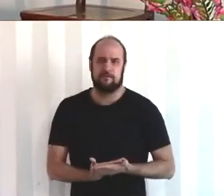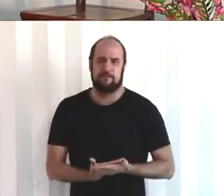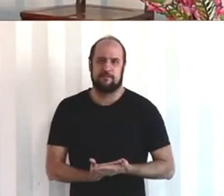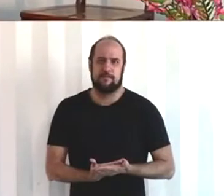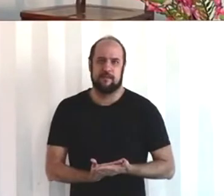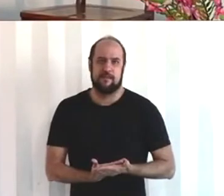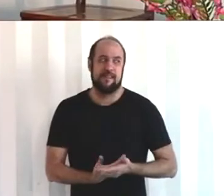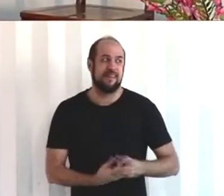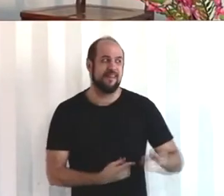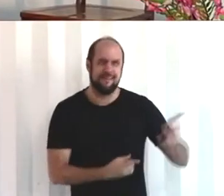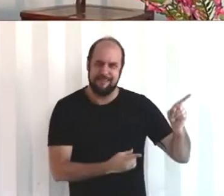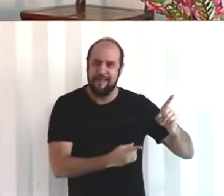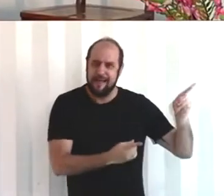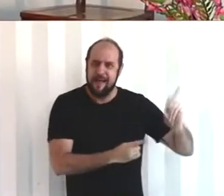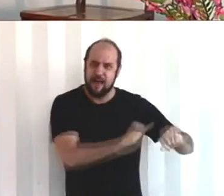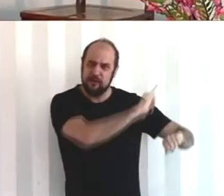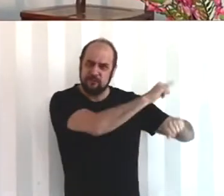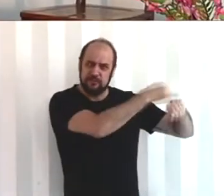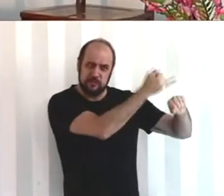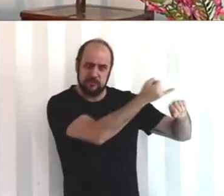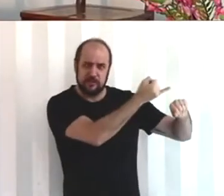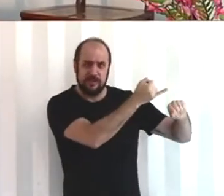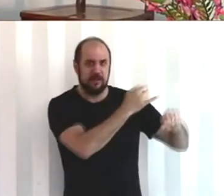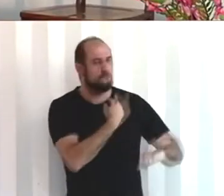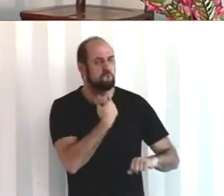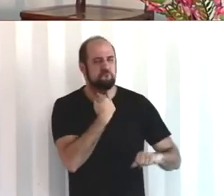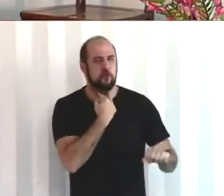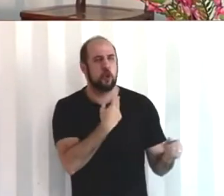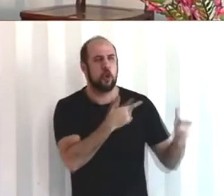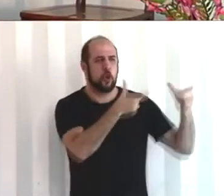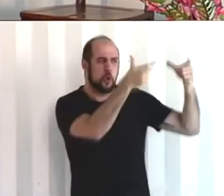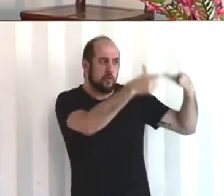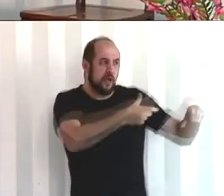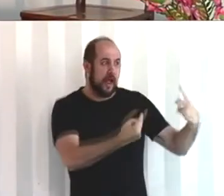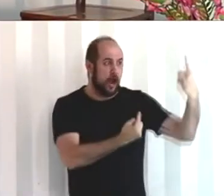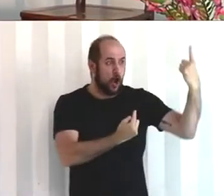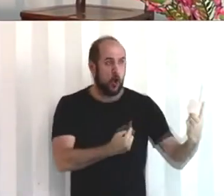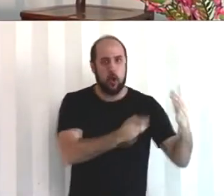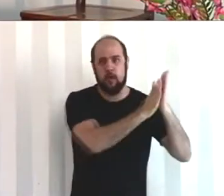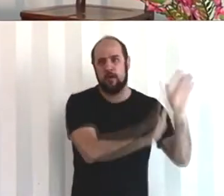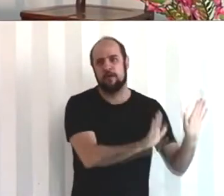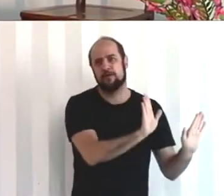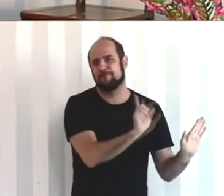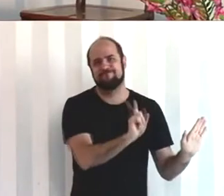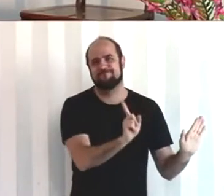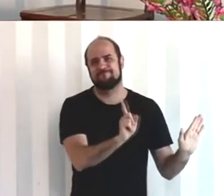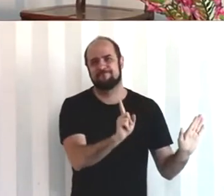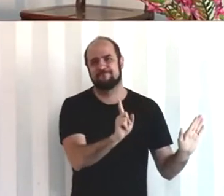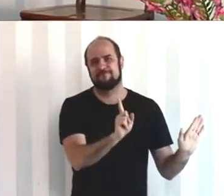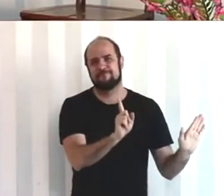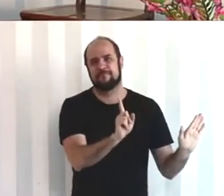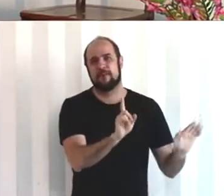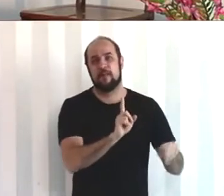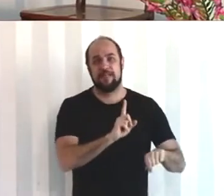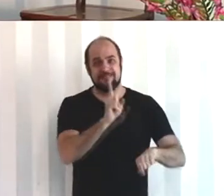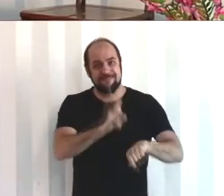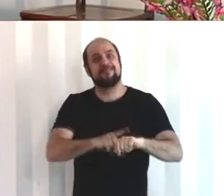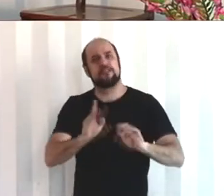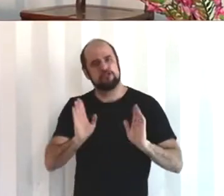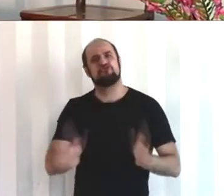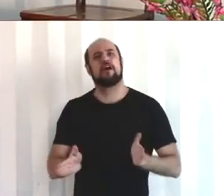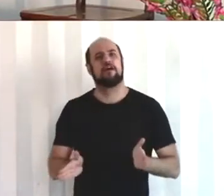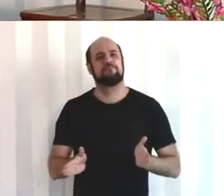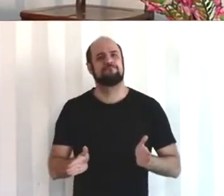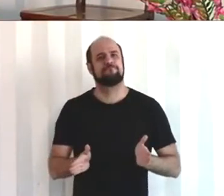único lugar de adoração, nós estamos no lugar errado. Mas nós não estamos no lugar errado, porque chegou a hora onde